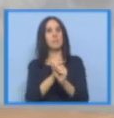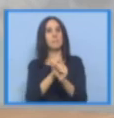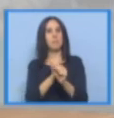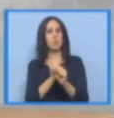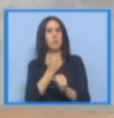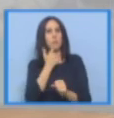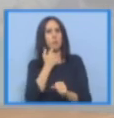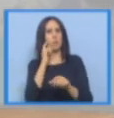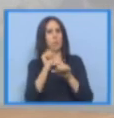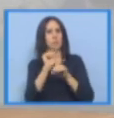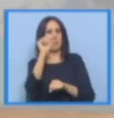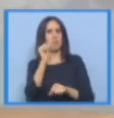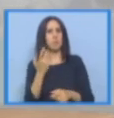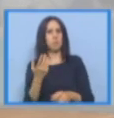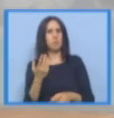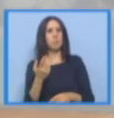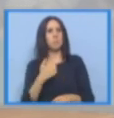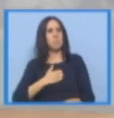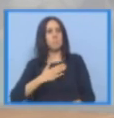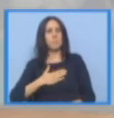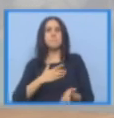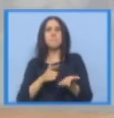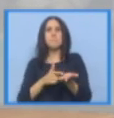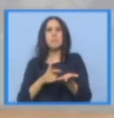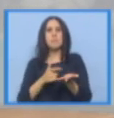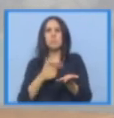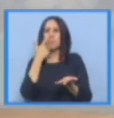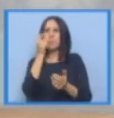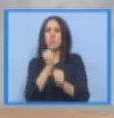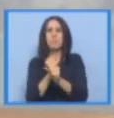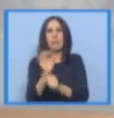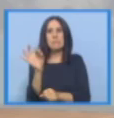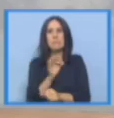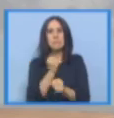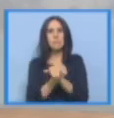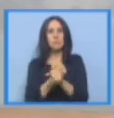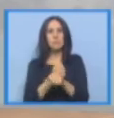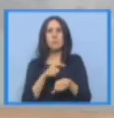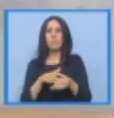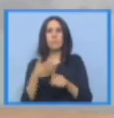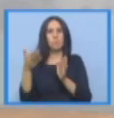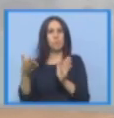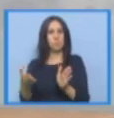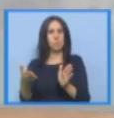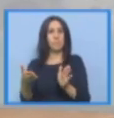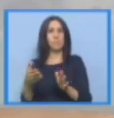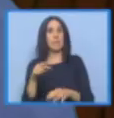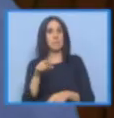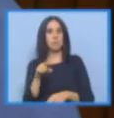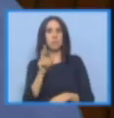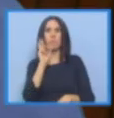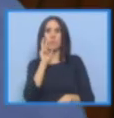altamente qualificados, em que uma determinada empresa precisa de um trabalhador para aquela função durante X tempo, e